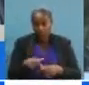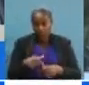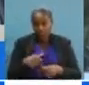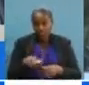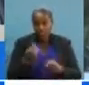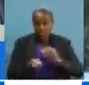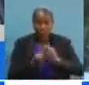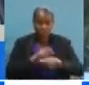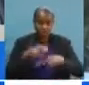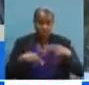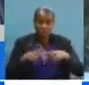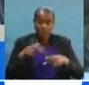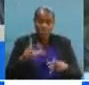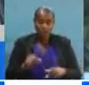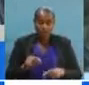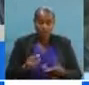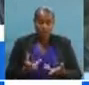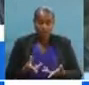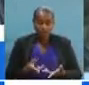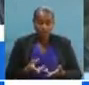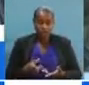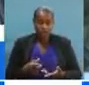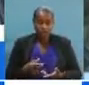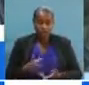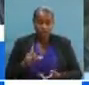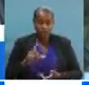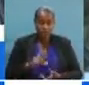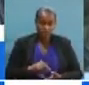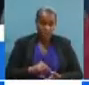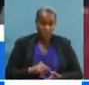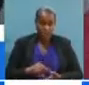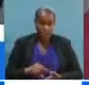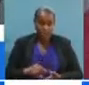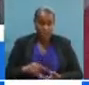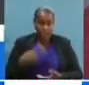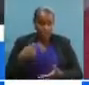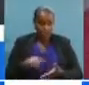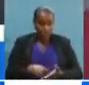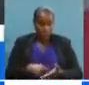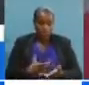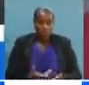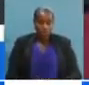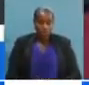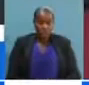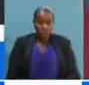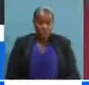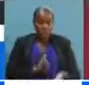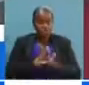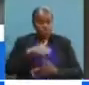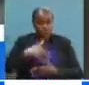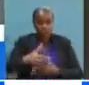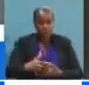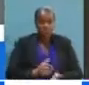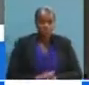para requalificações como esta, como também para a subsidiação. E